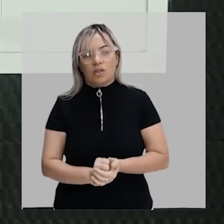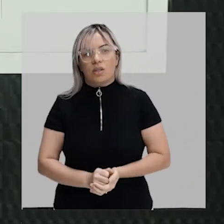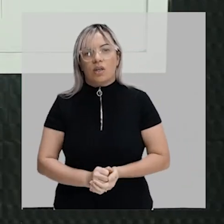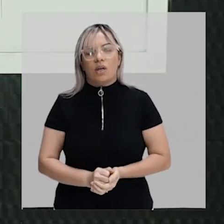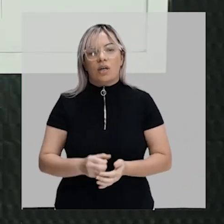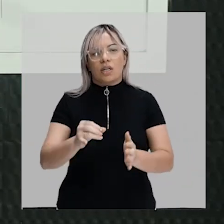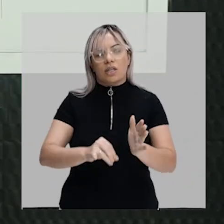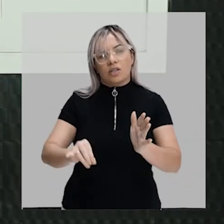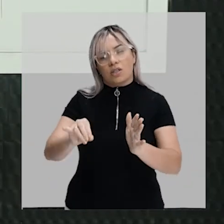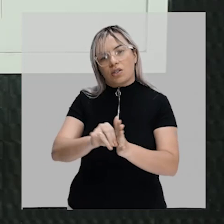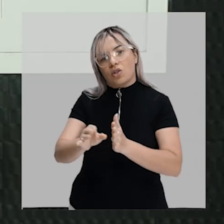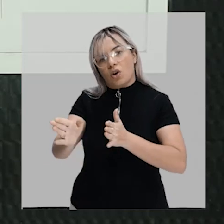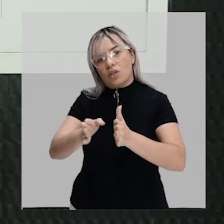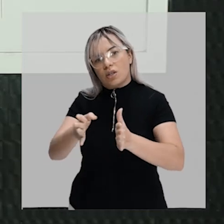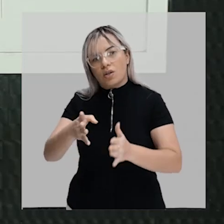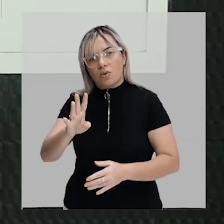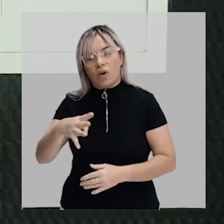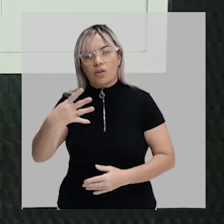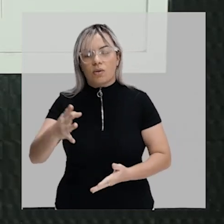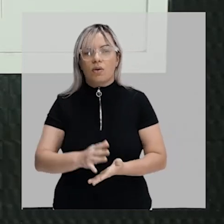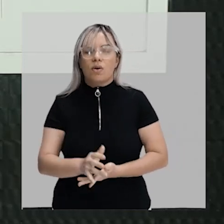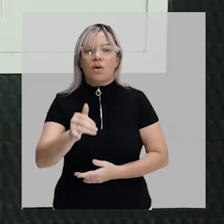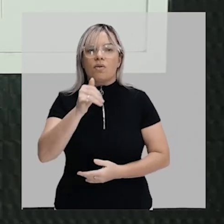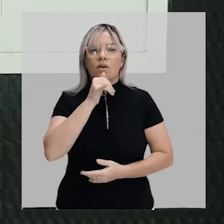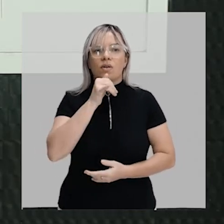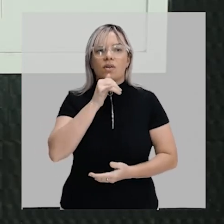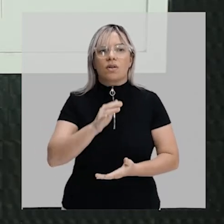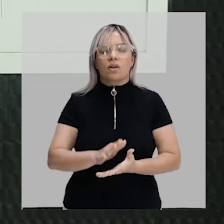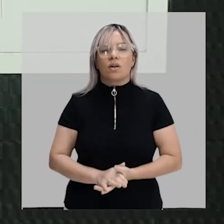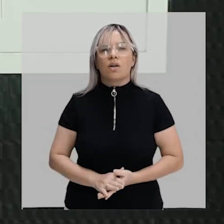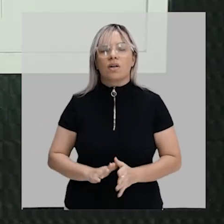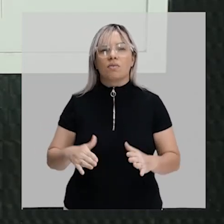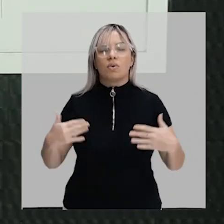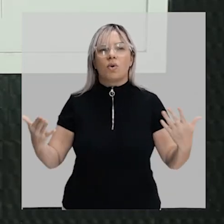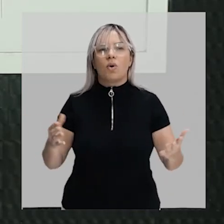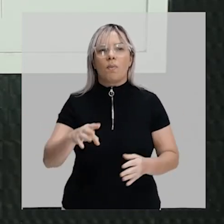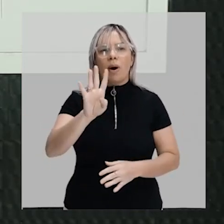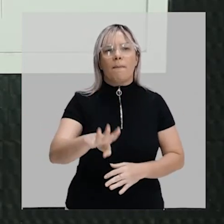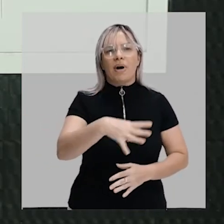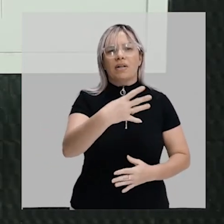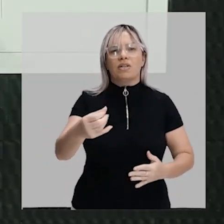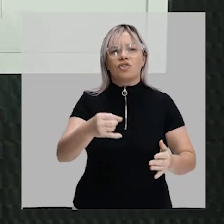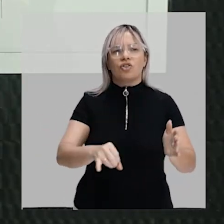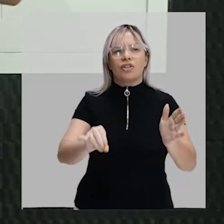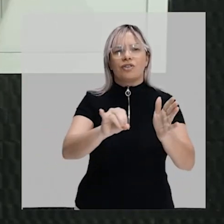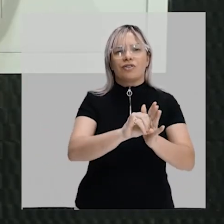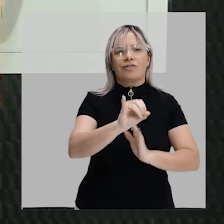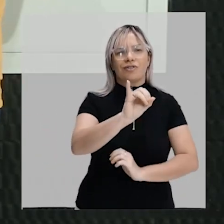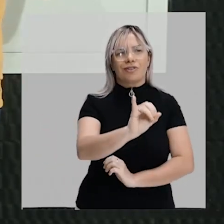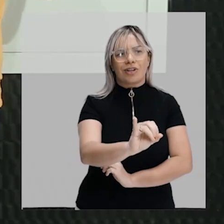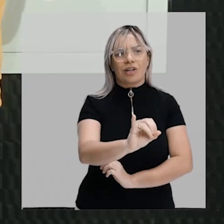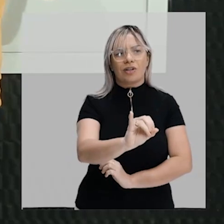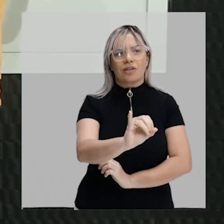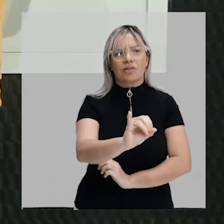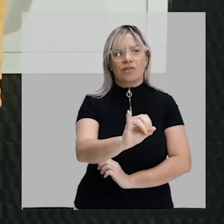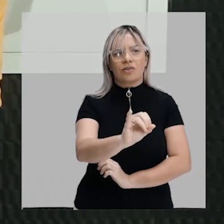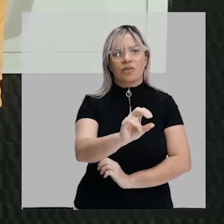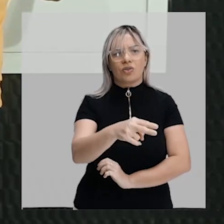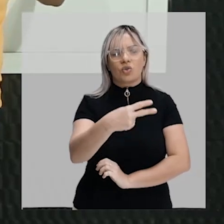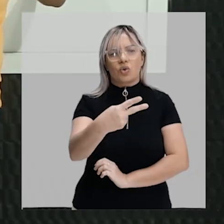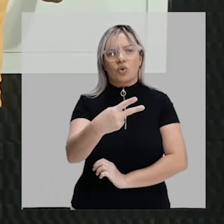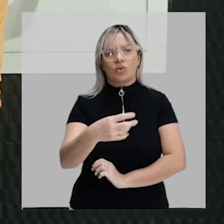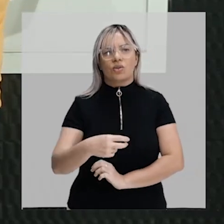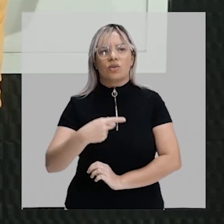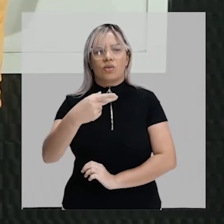então por exemplo se eu for montar aqui a matriz identidade de ordem 2 Então vamos lá